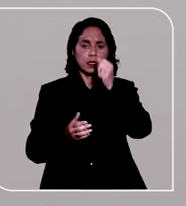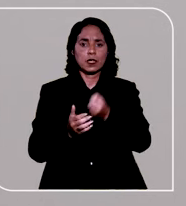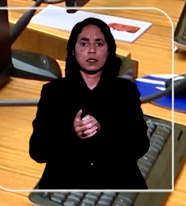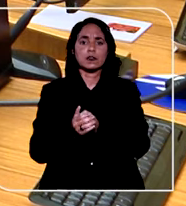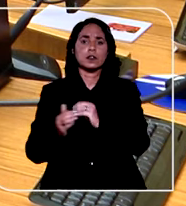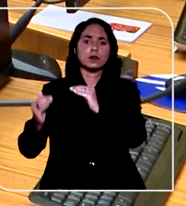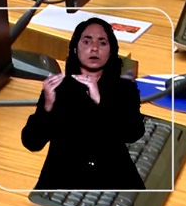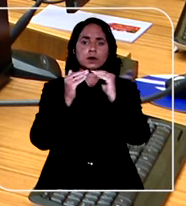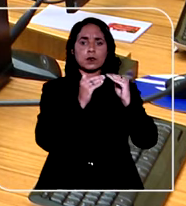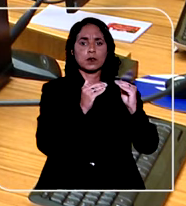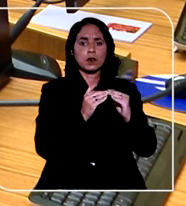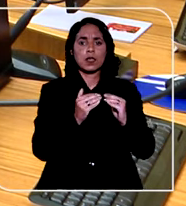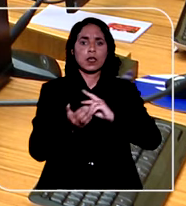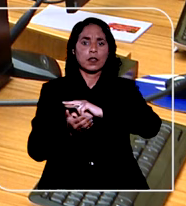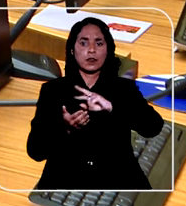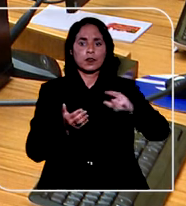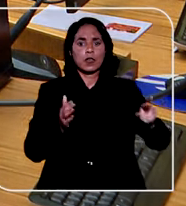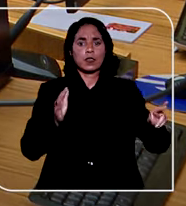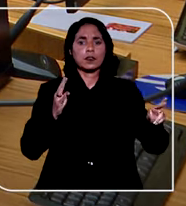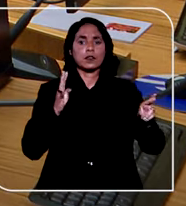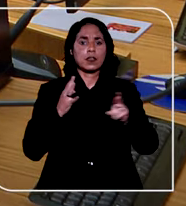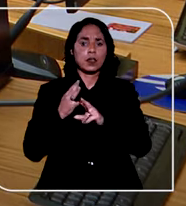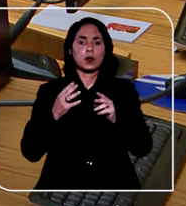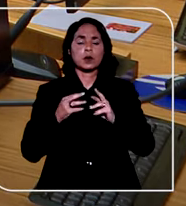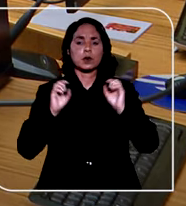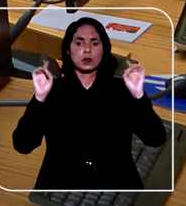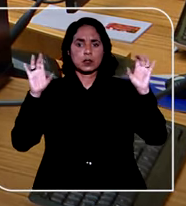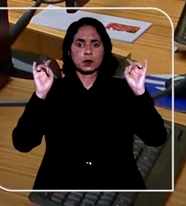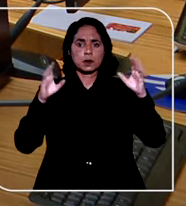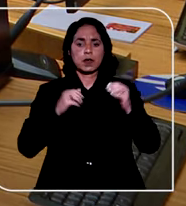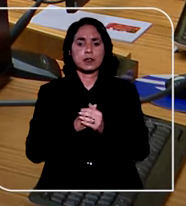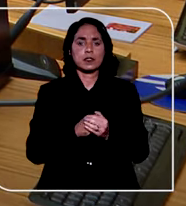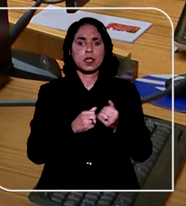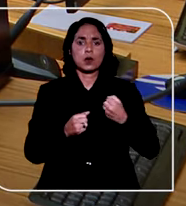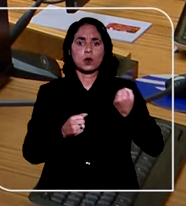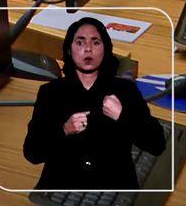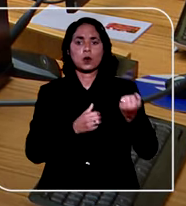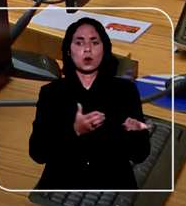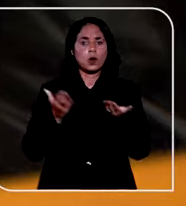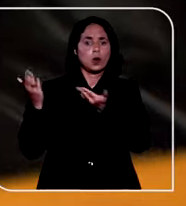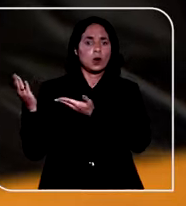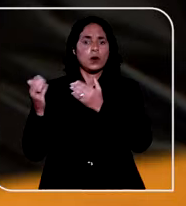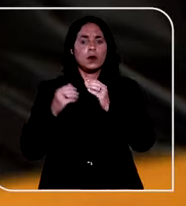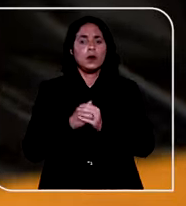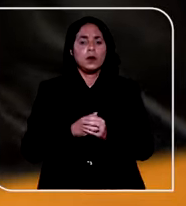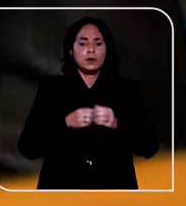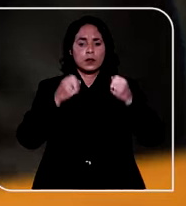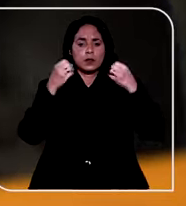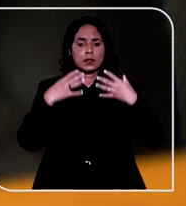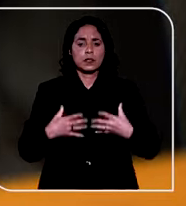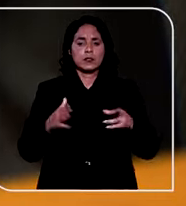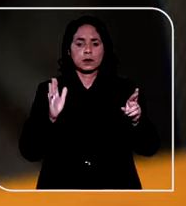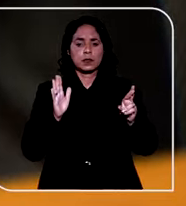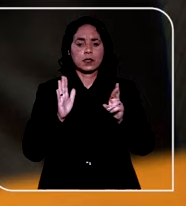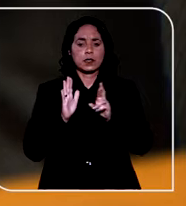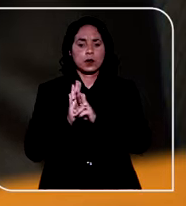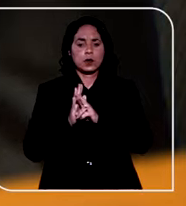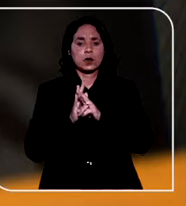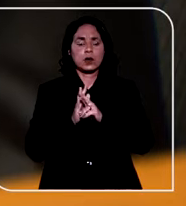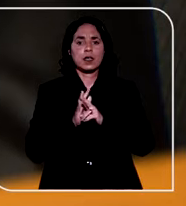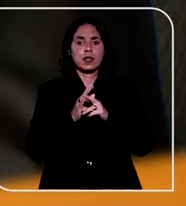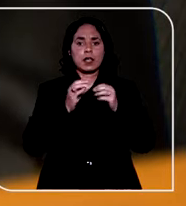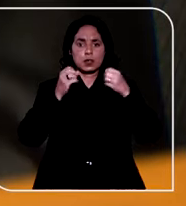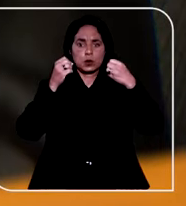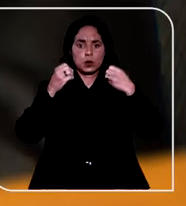votos afetar o recurso especial r. 46.90 sob a relatoria do desembargador